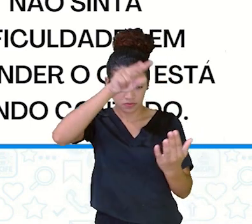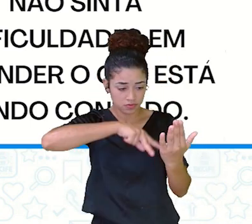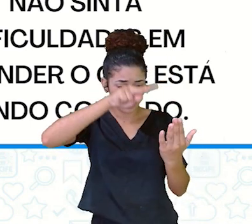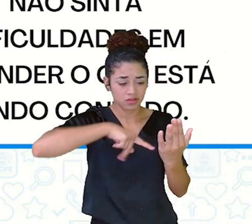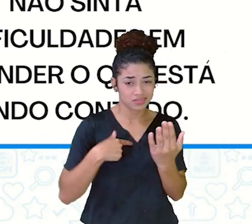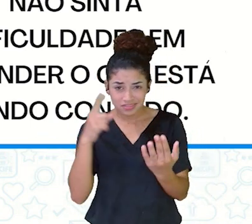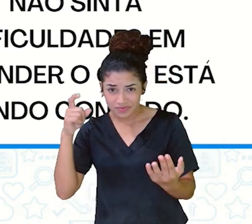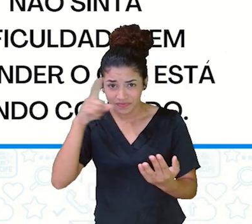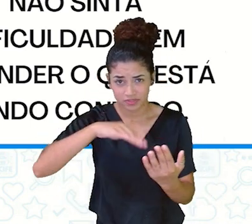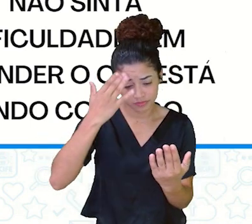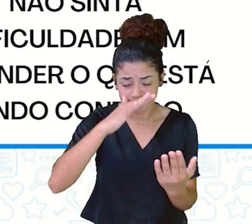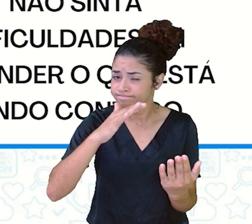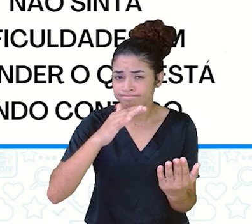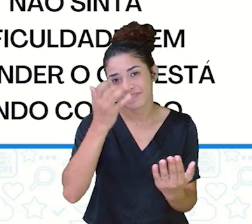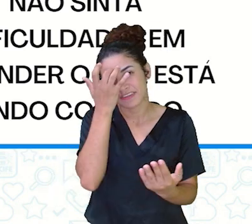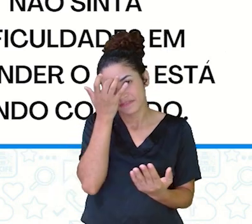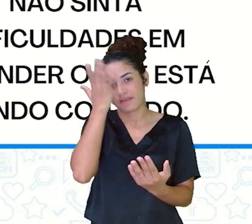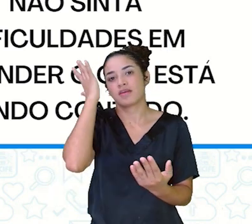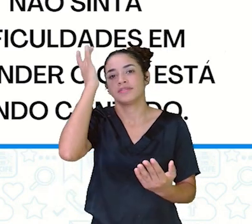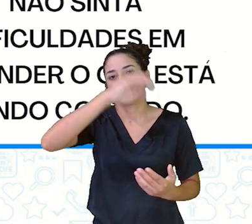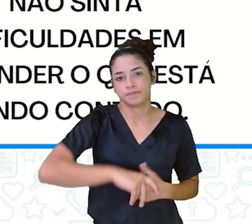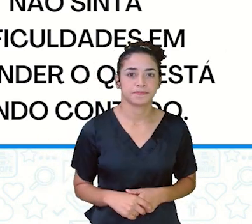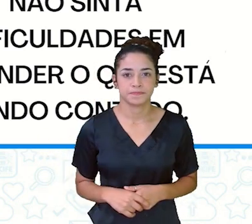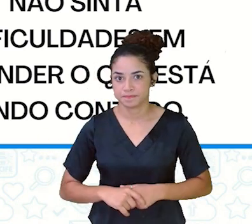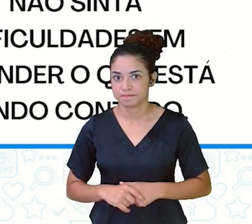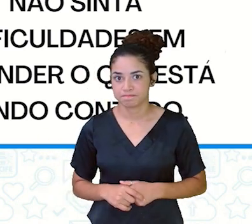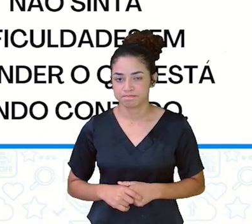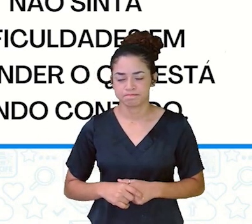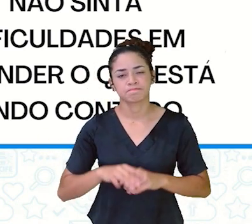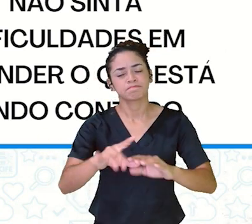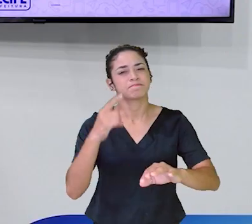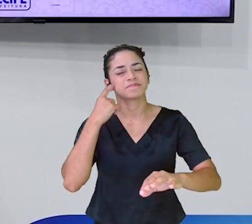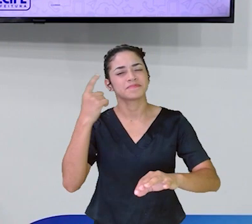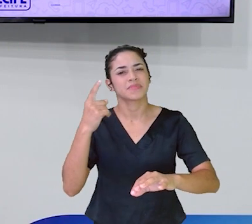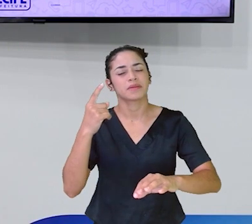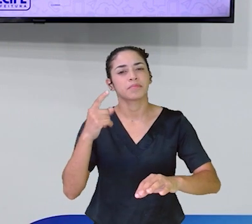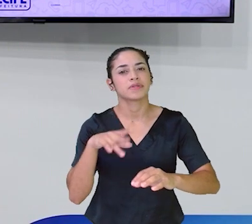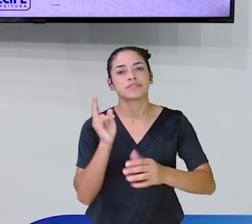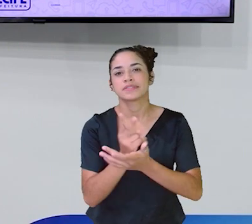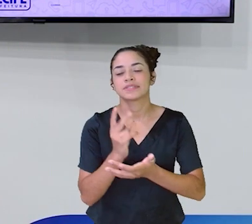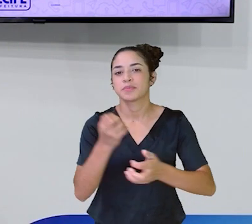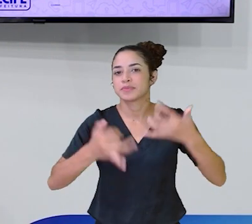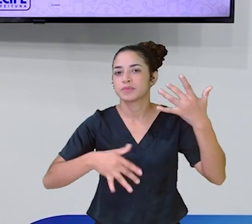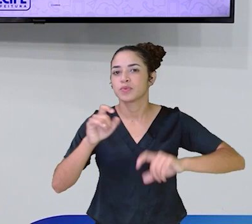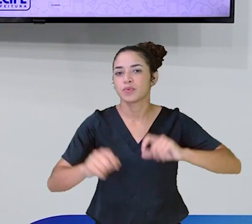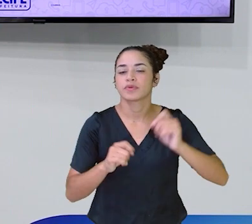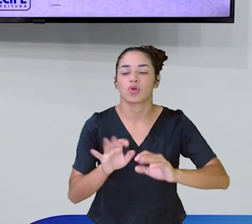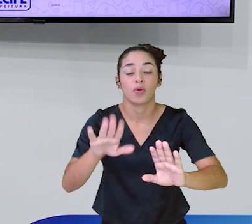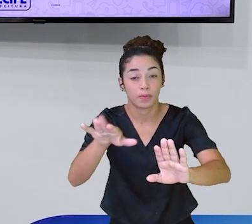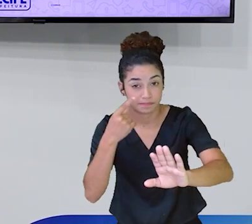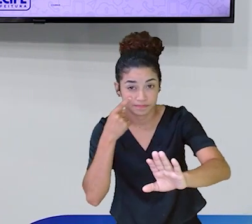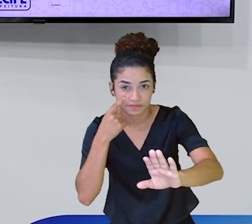sinta dificuldade em entender o que está sendo contado. Lembra que a gente sempre fala aqui no 4º ano,